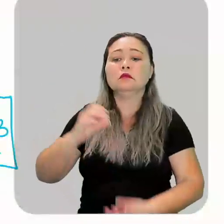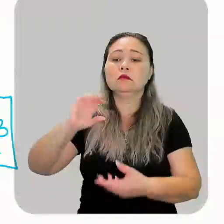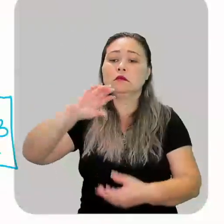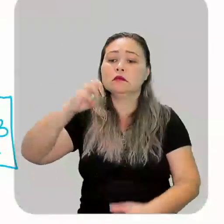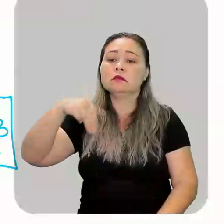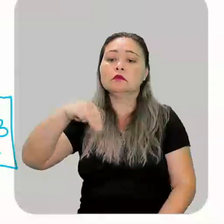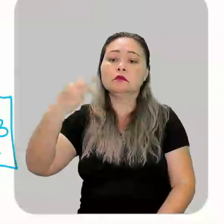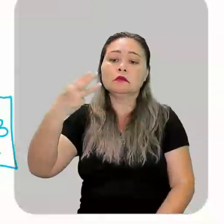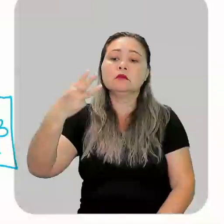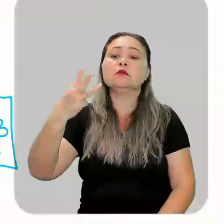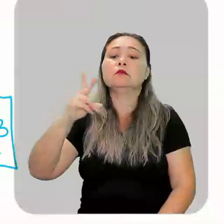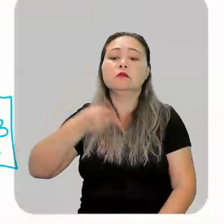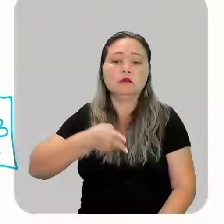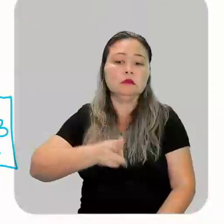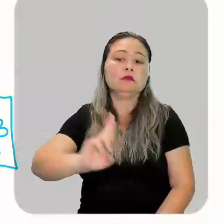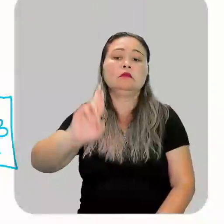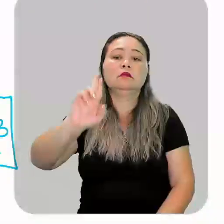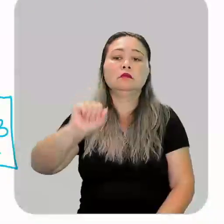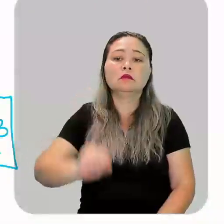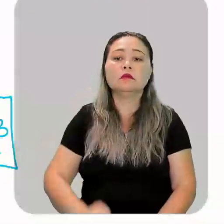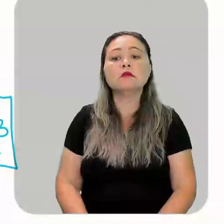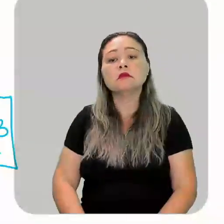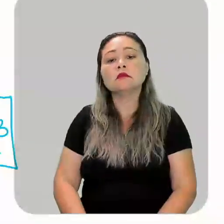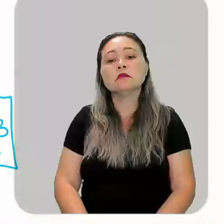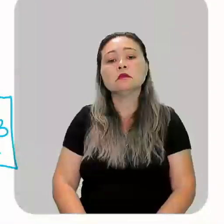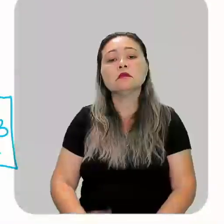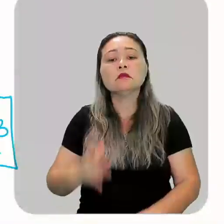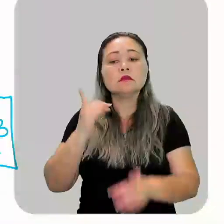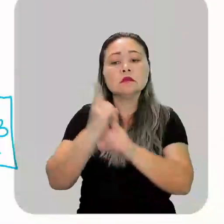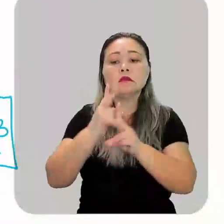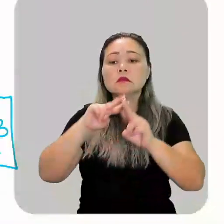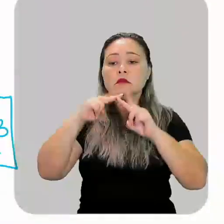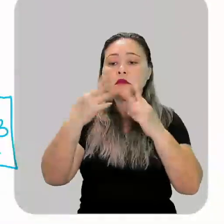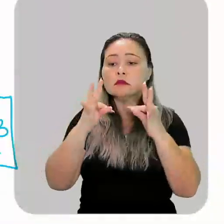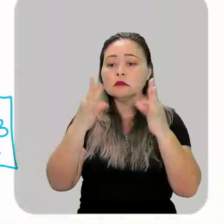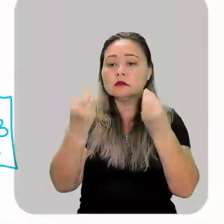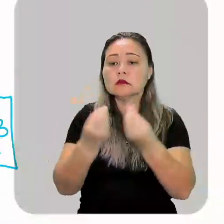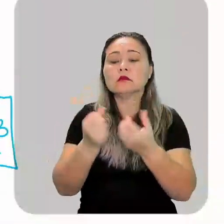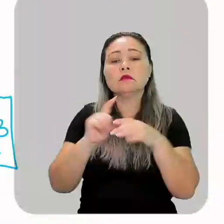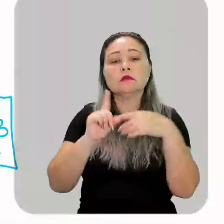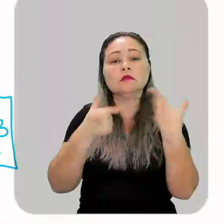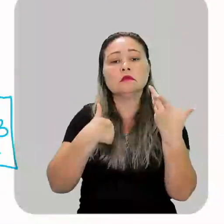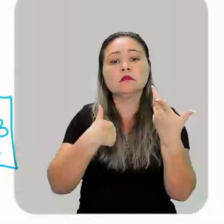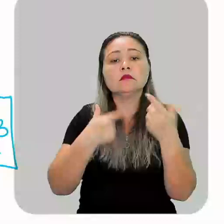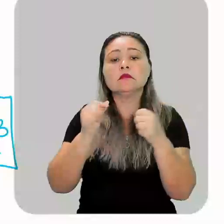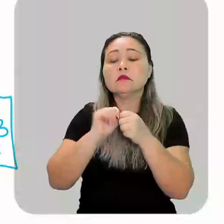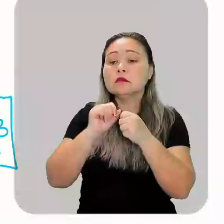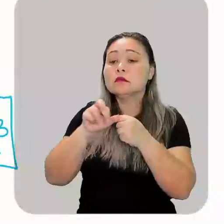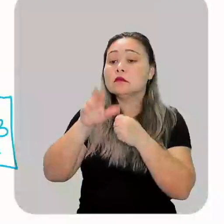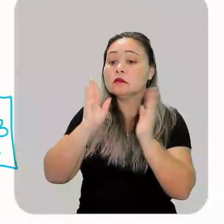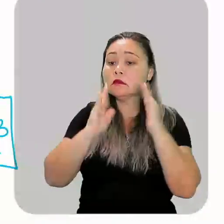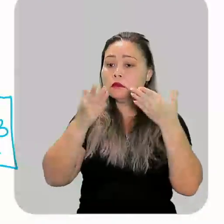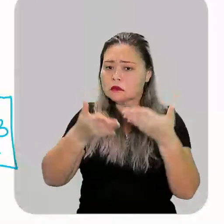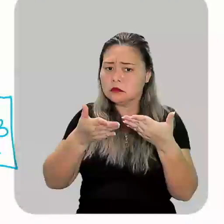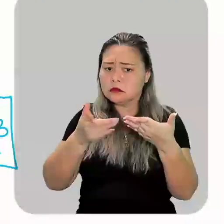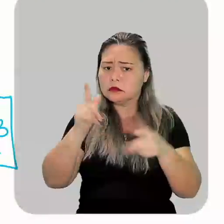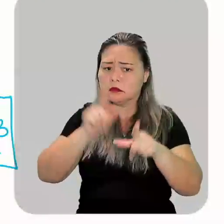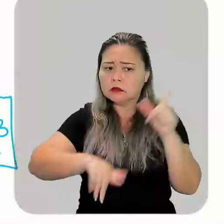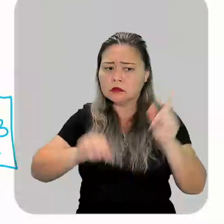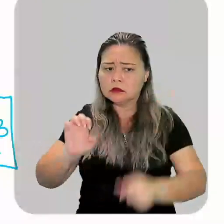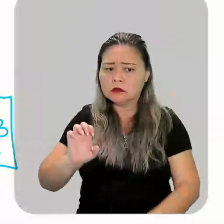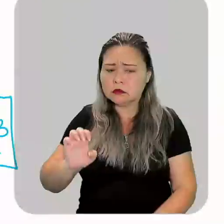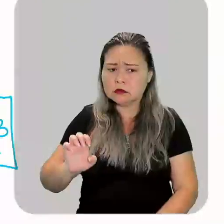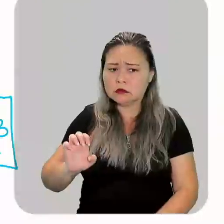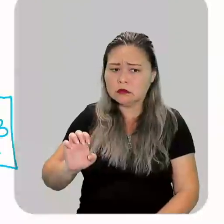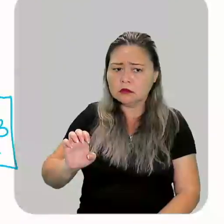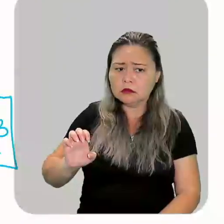cúbicos. Tá tudo em centímetros, então é só Beleza. fazer a conta. Achamos o volume total, o volume do refrigerante é o que a gente está procurando. Ah, então é a letra E, professora?